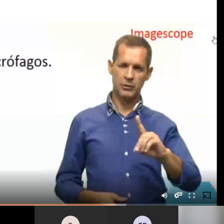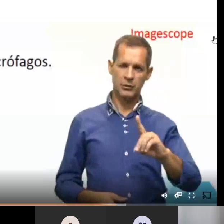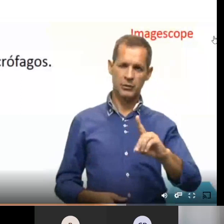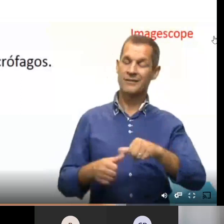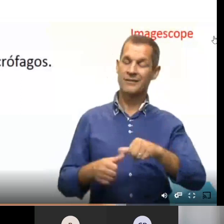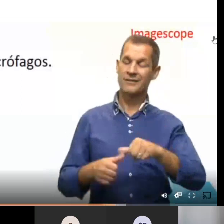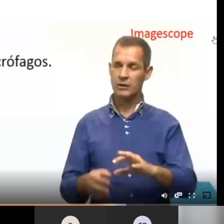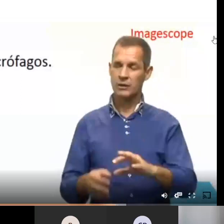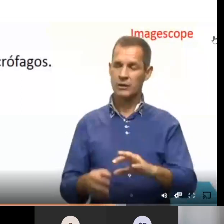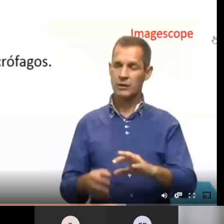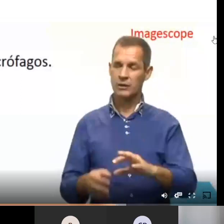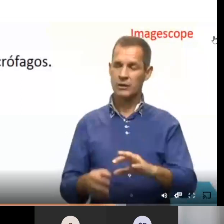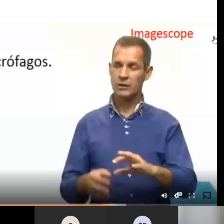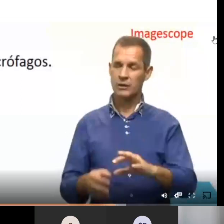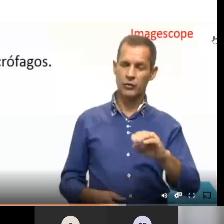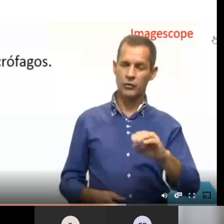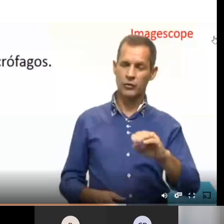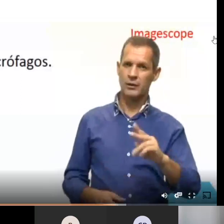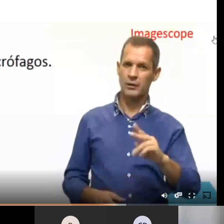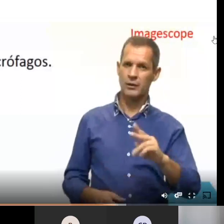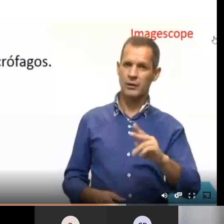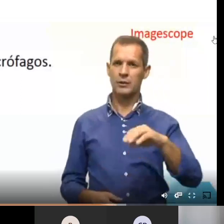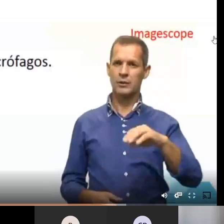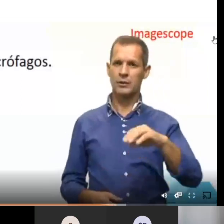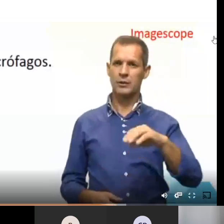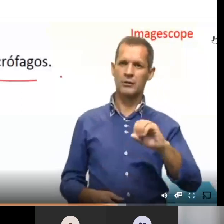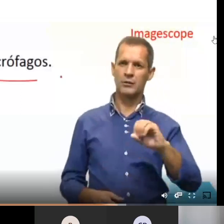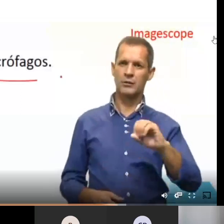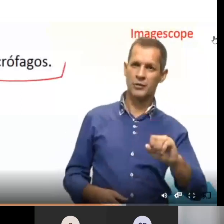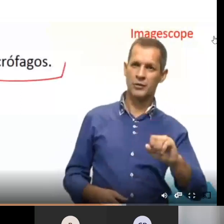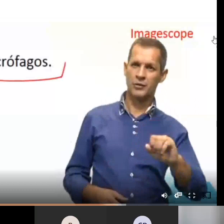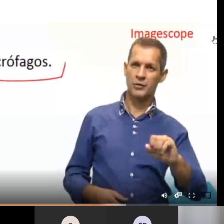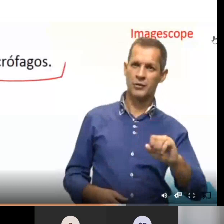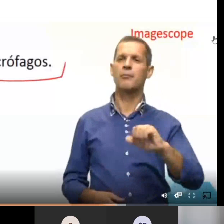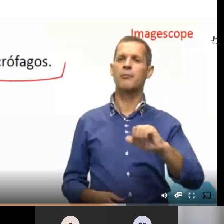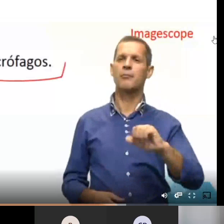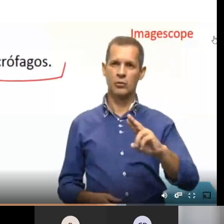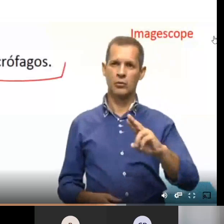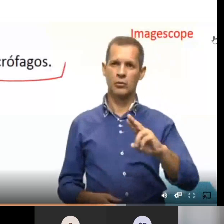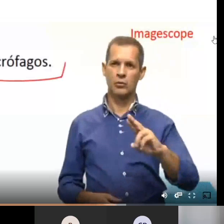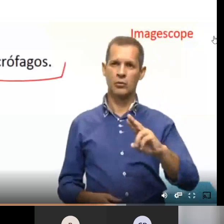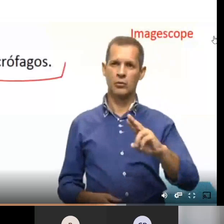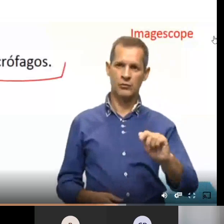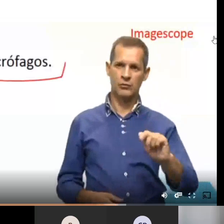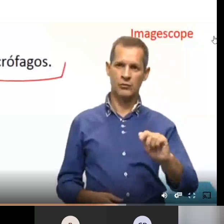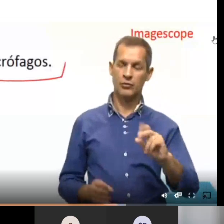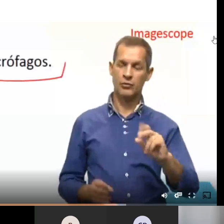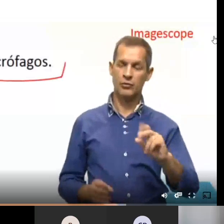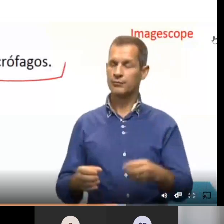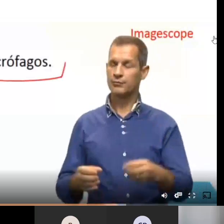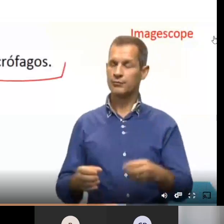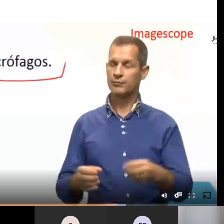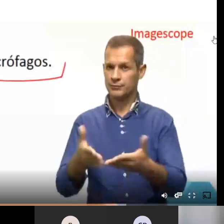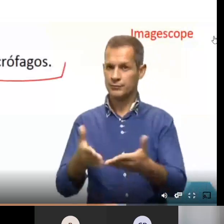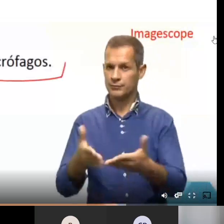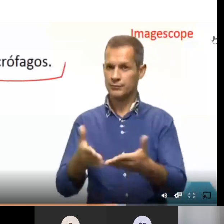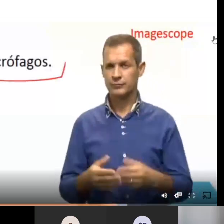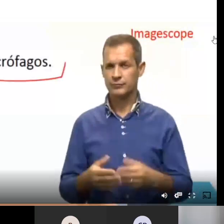de linfócitos B, plasmócitos e macrófagos, ok? Então vamos abrir o